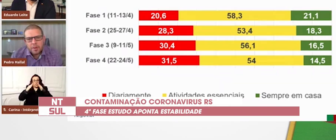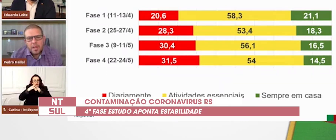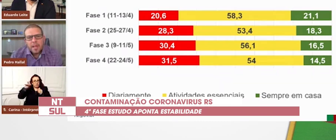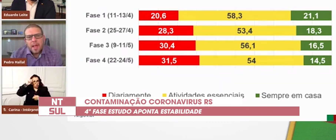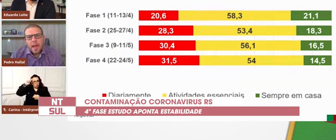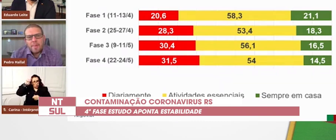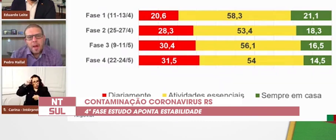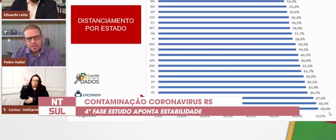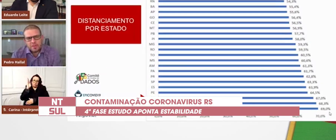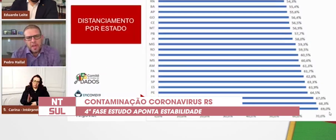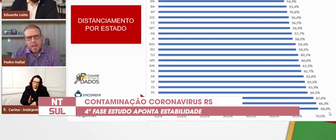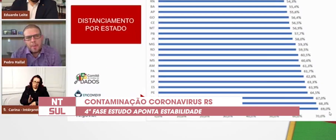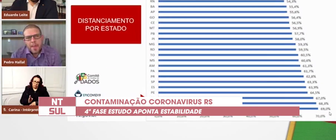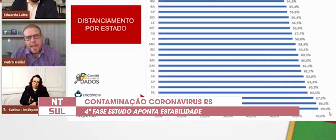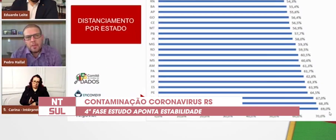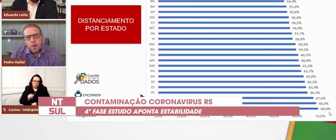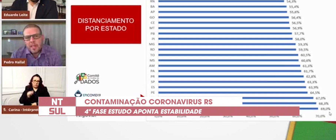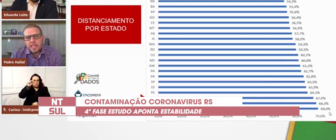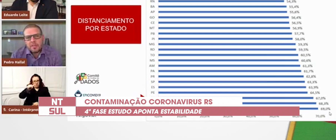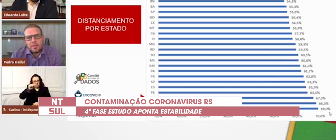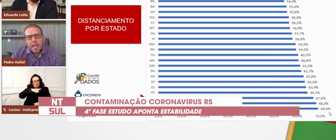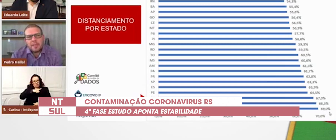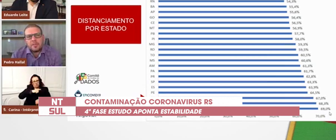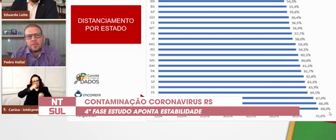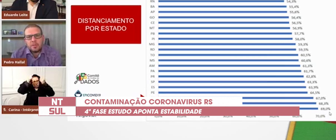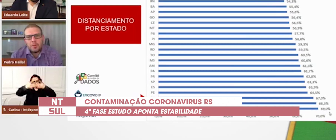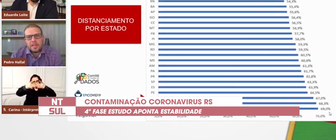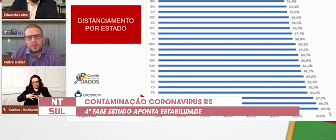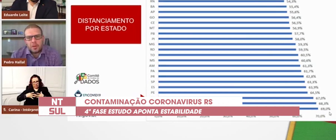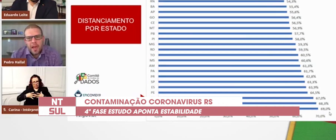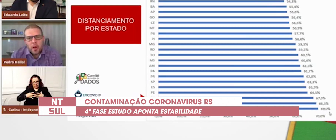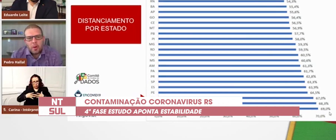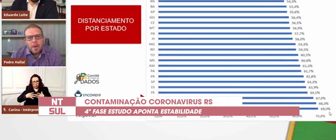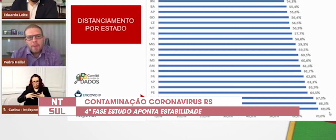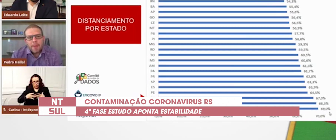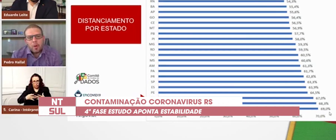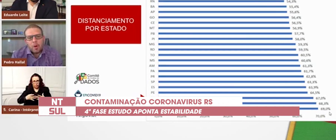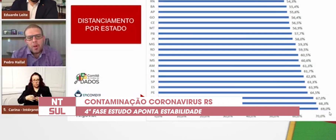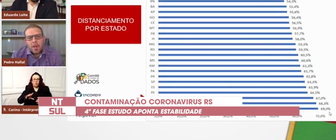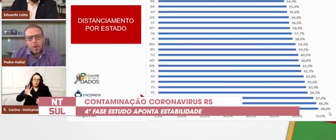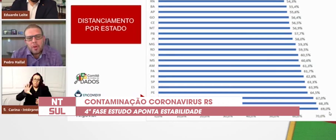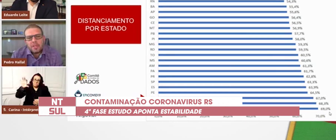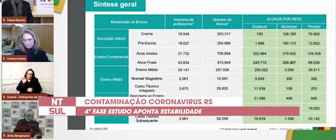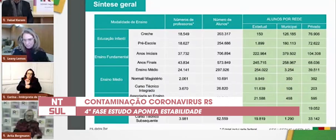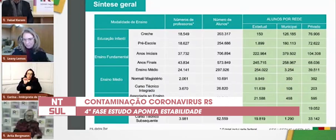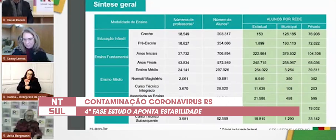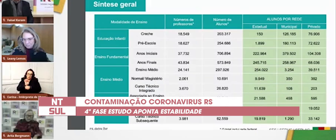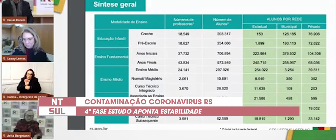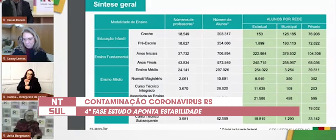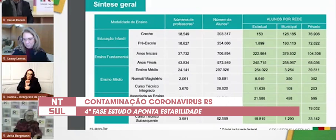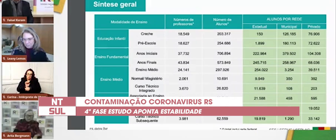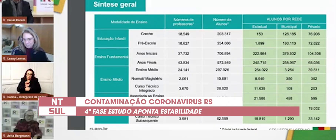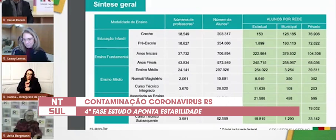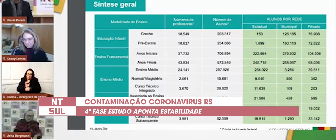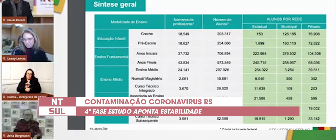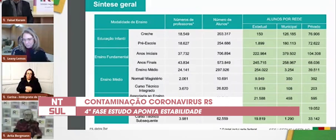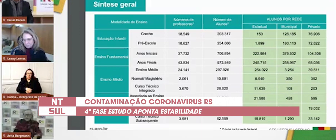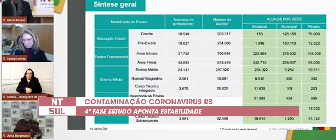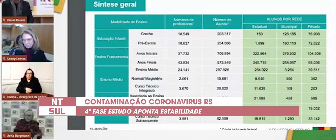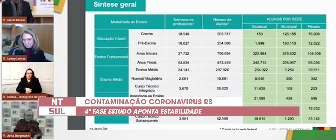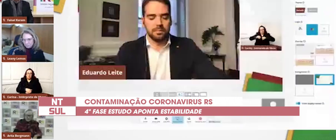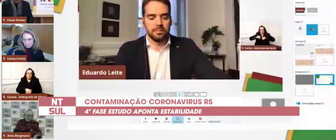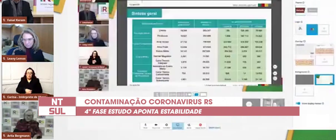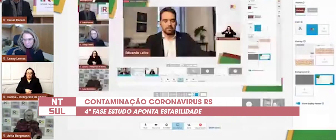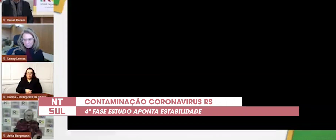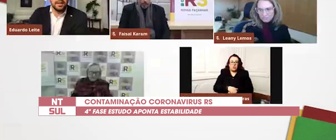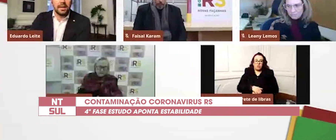de três casos para cada caso oficializado. Há um infectado a cada 562 habitantes. Para cada um milhão de